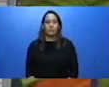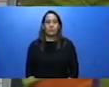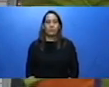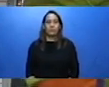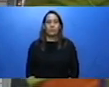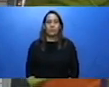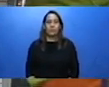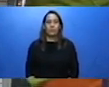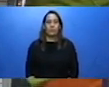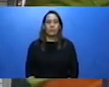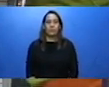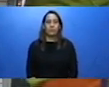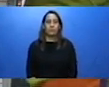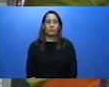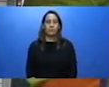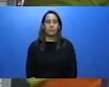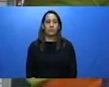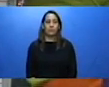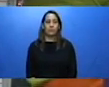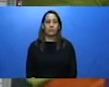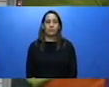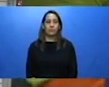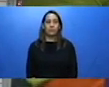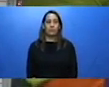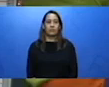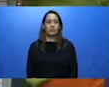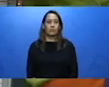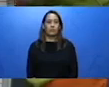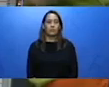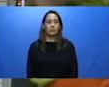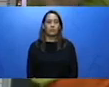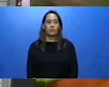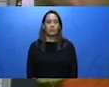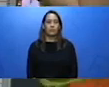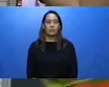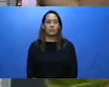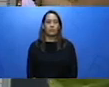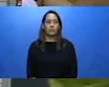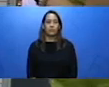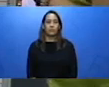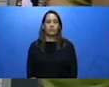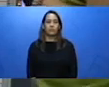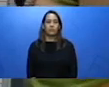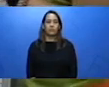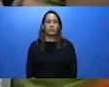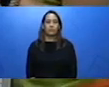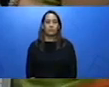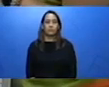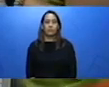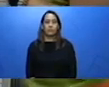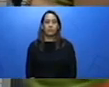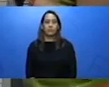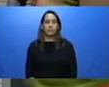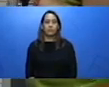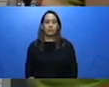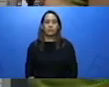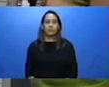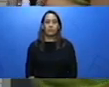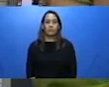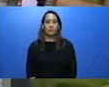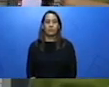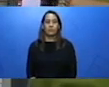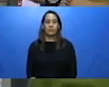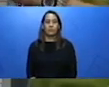no espaço do meio e no espaço superior, certo? Já comecei a fazer o